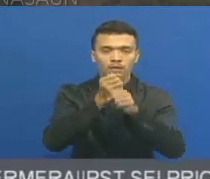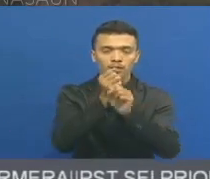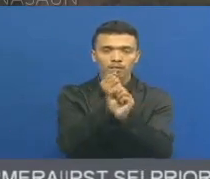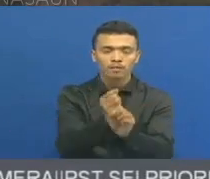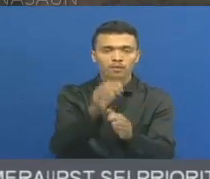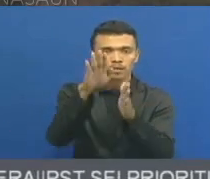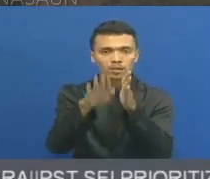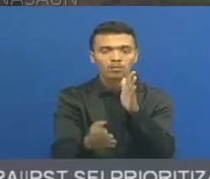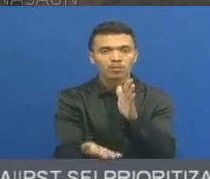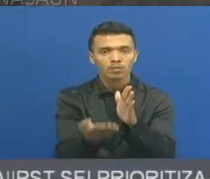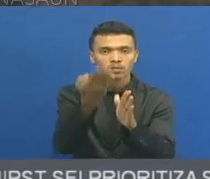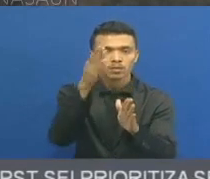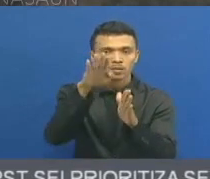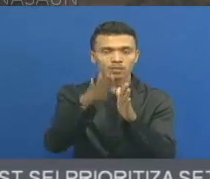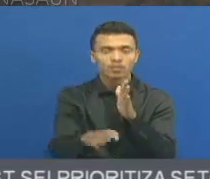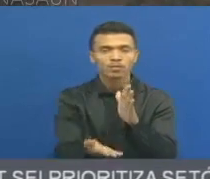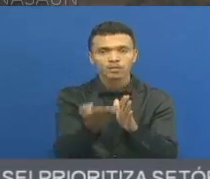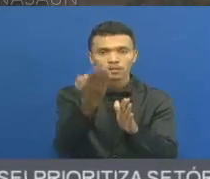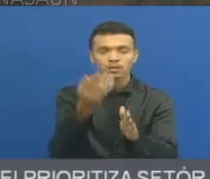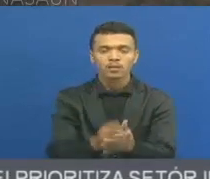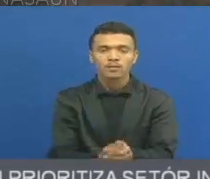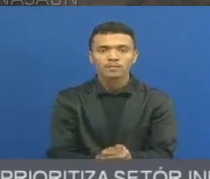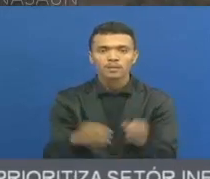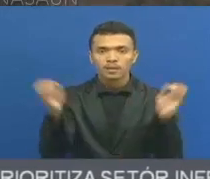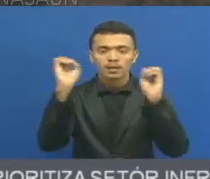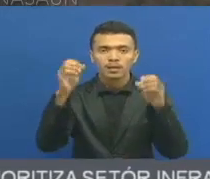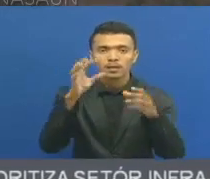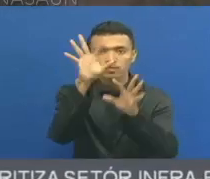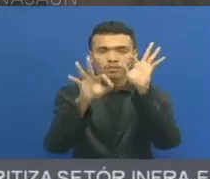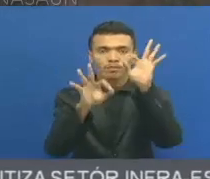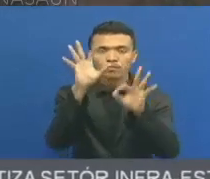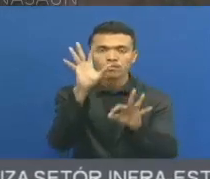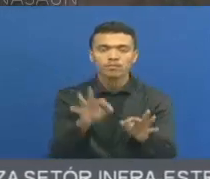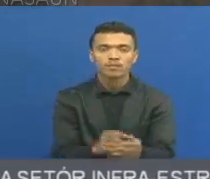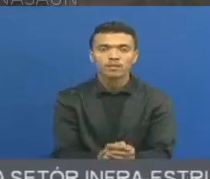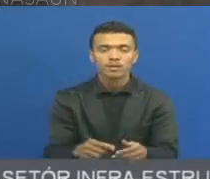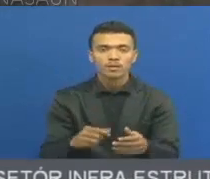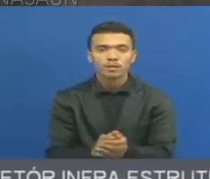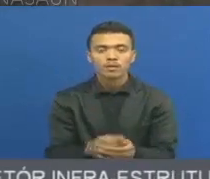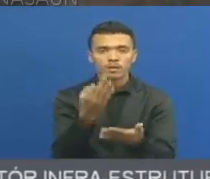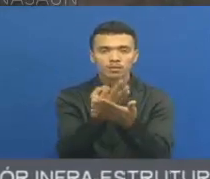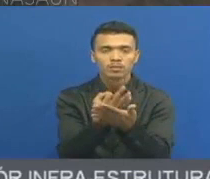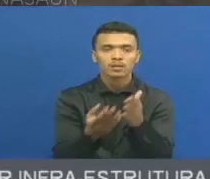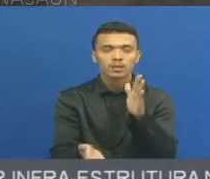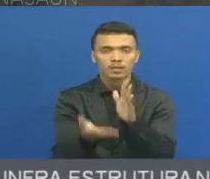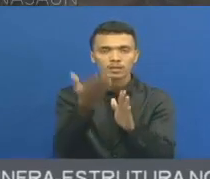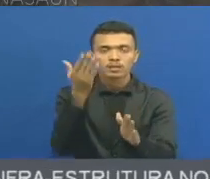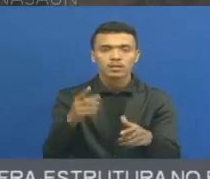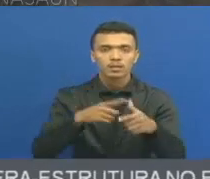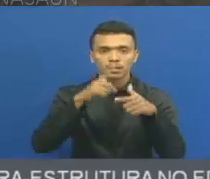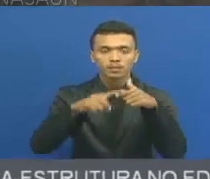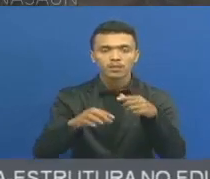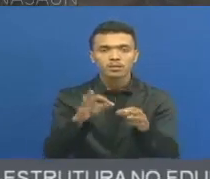orcida tung, orcida tung, orcida sai. Se nia ladum fuan, então. Nya folin ni sirasa e or sira maknya